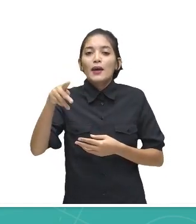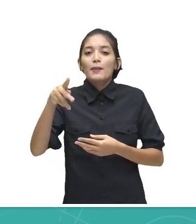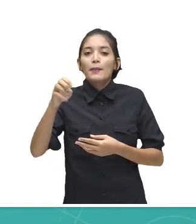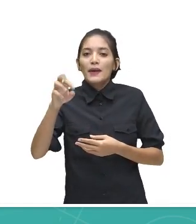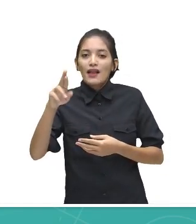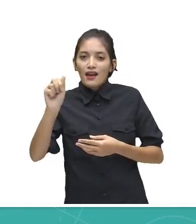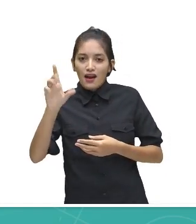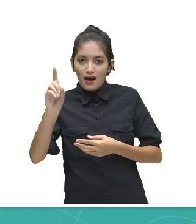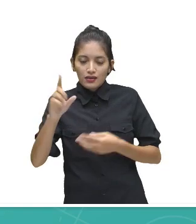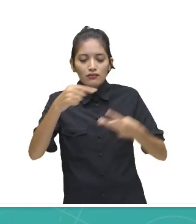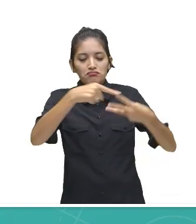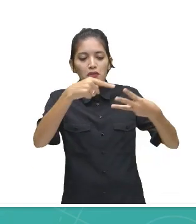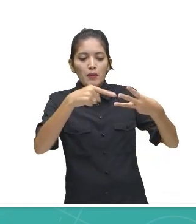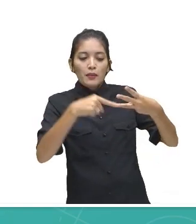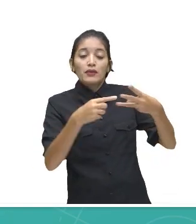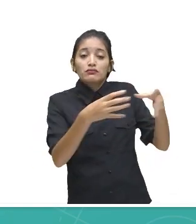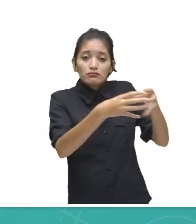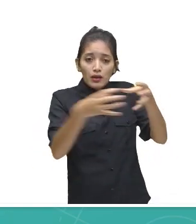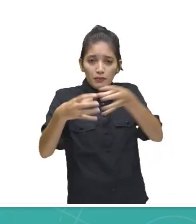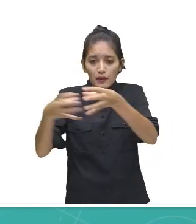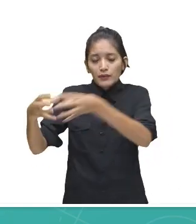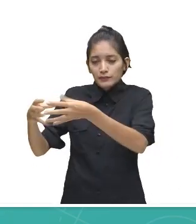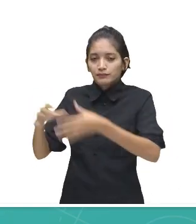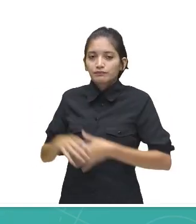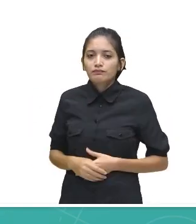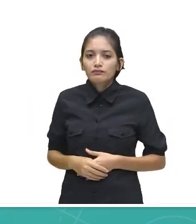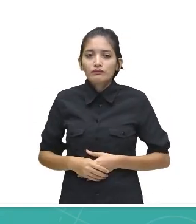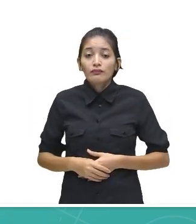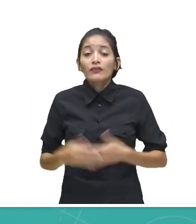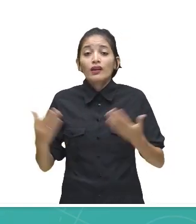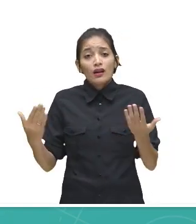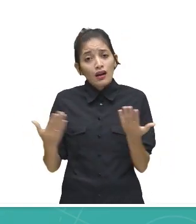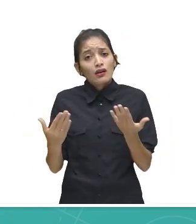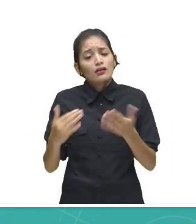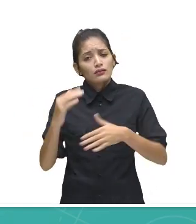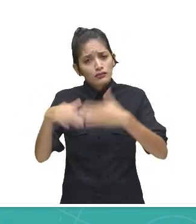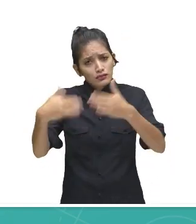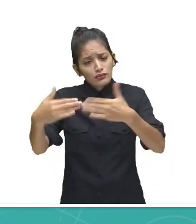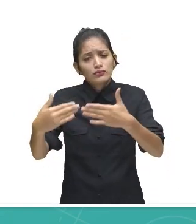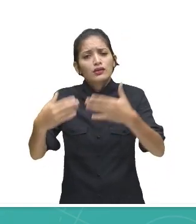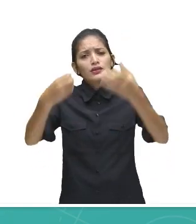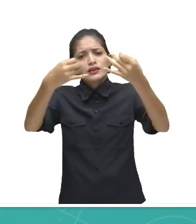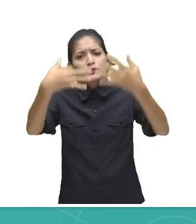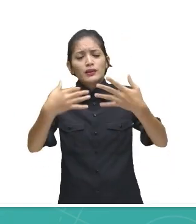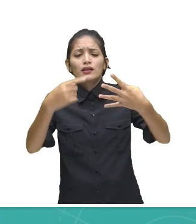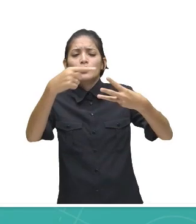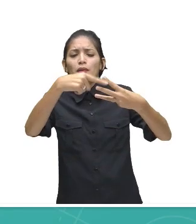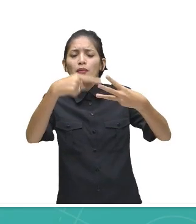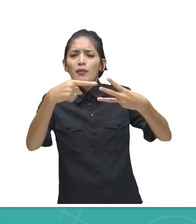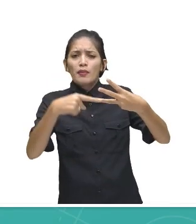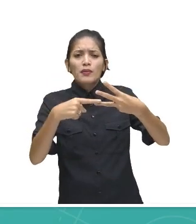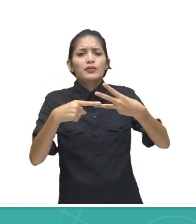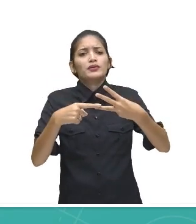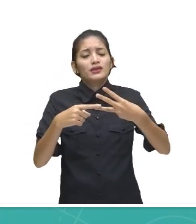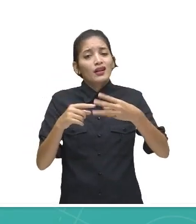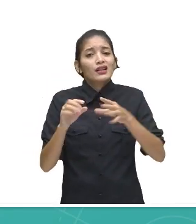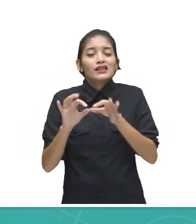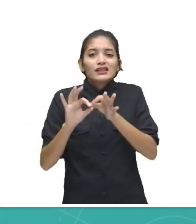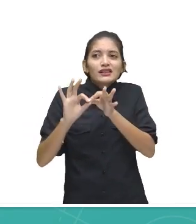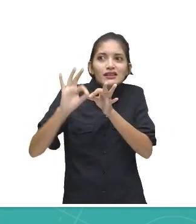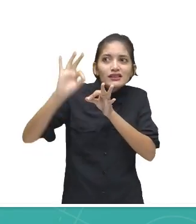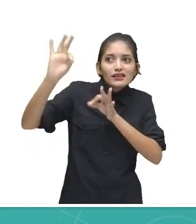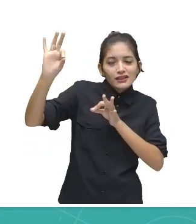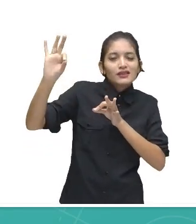Vamos continuar a nossa aula falando apenas sobre essas áreas aqui do nosso planeta. Por quê? Porque é uma área que está muito distante aqui da